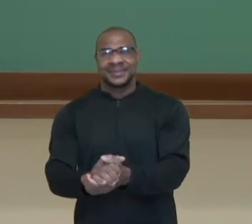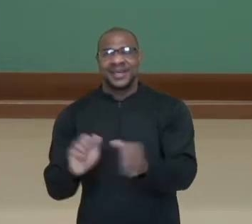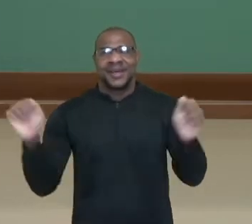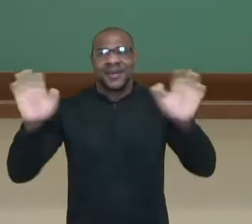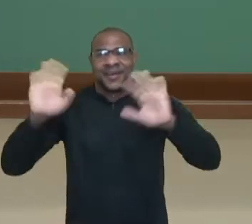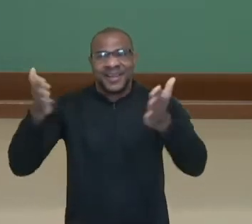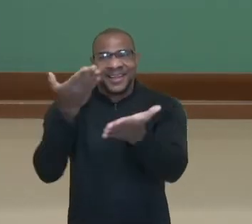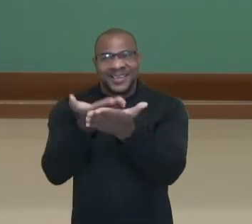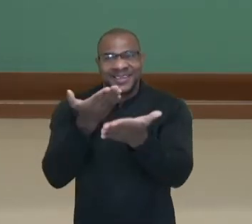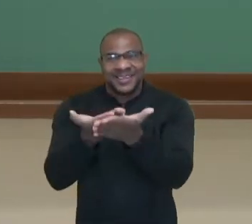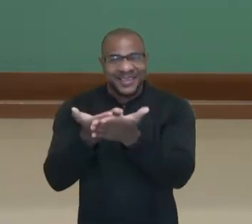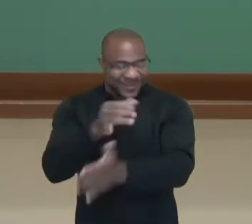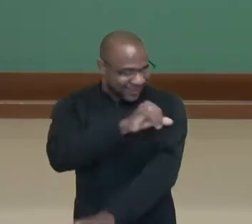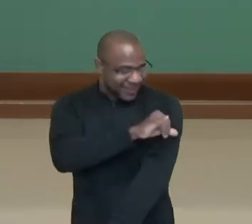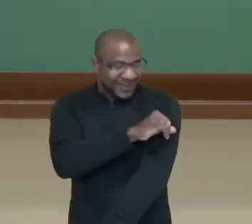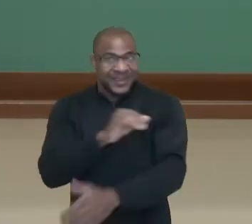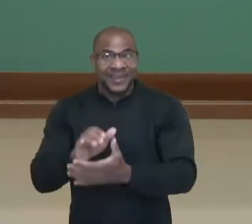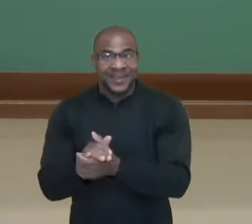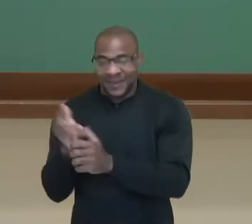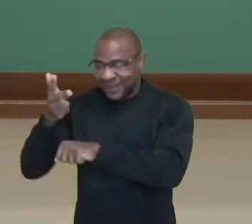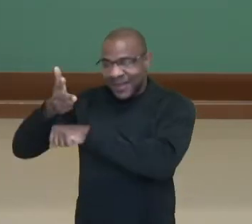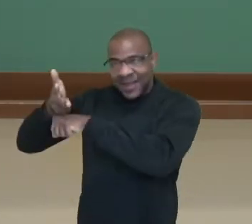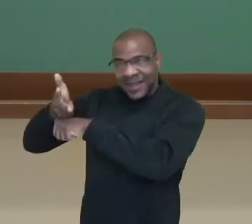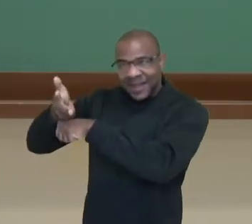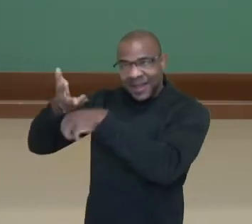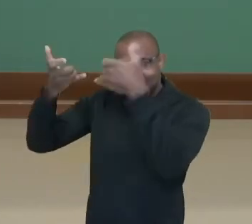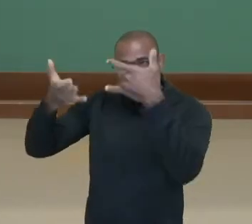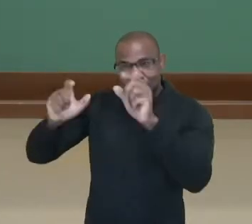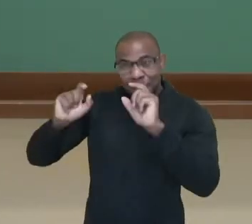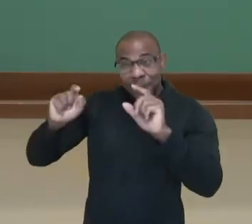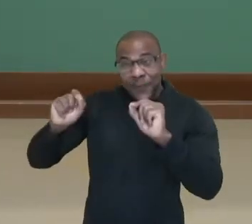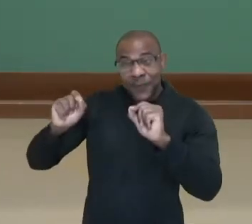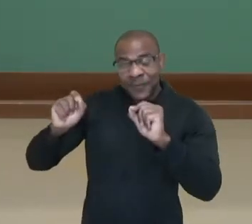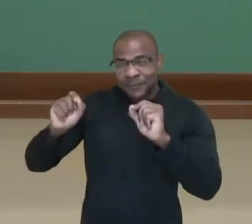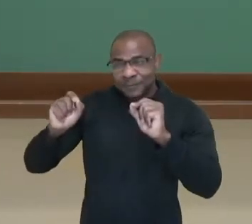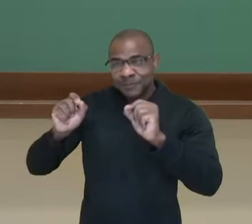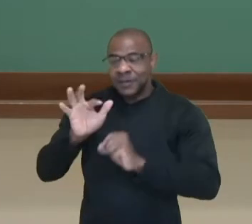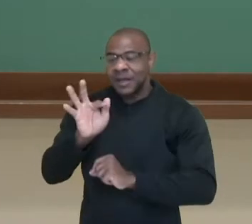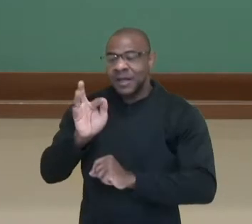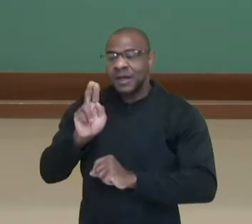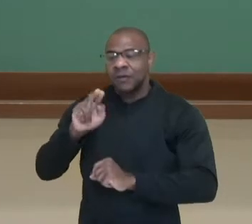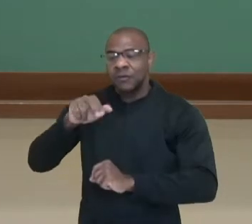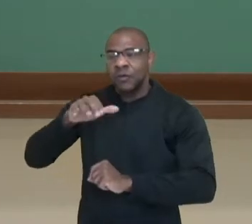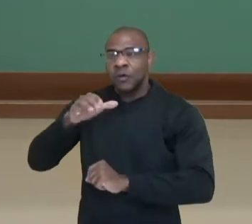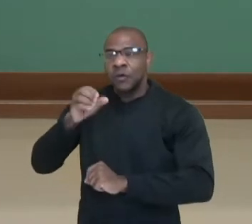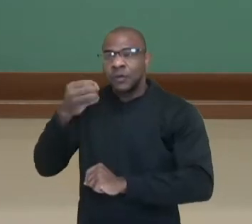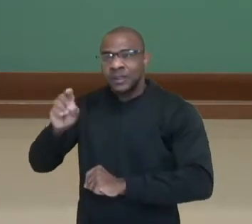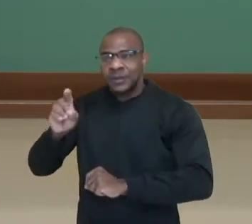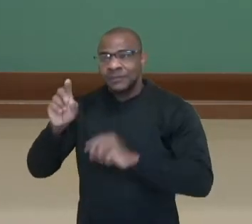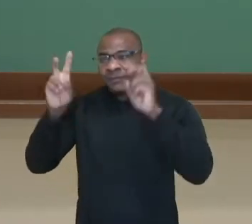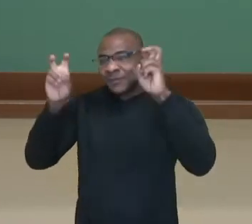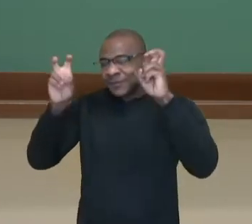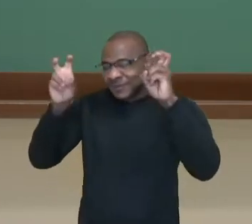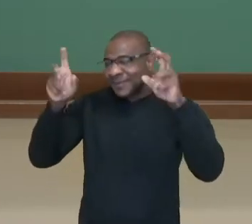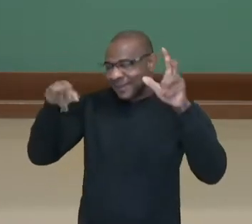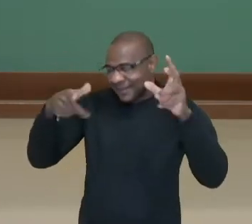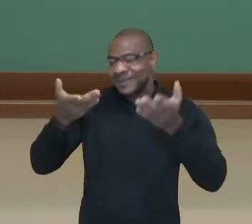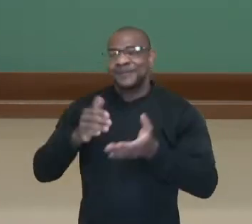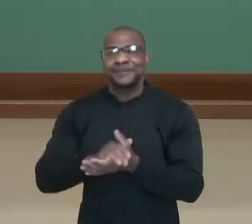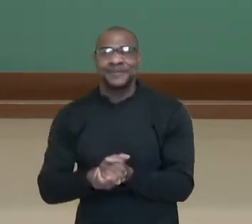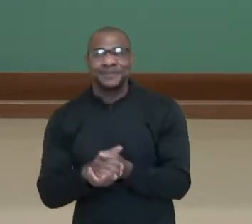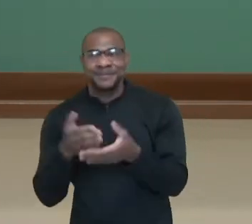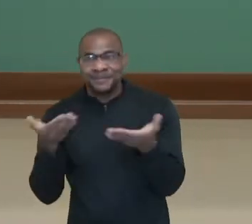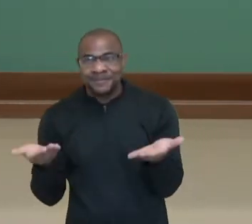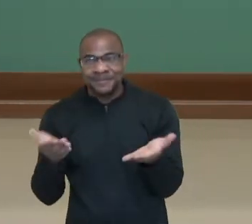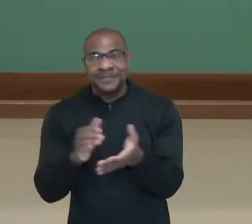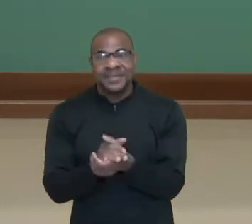Olá, estudante do nono ano! Neste vídeo, nós vamos falar um pouquinho sobre um conteúdo matemático chamado função.